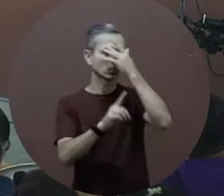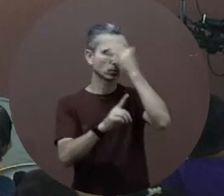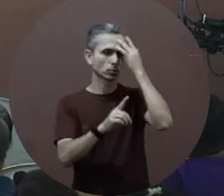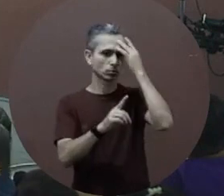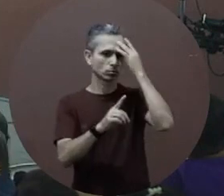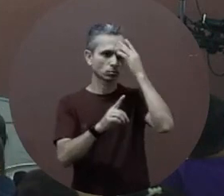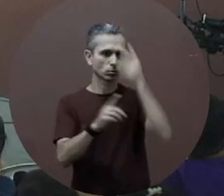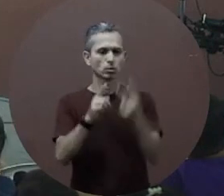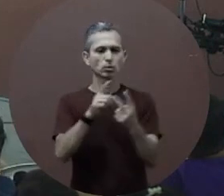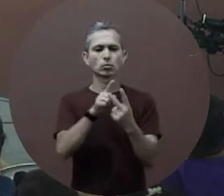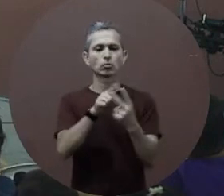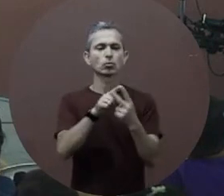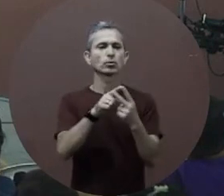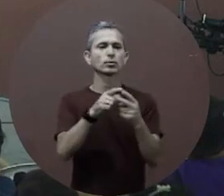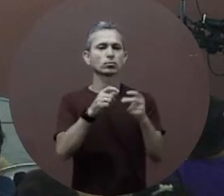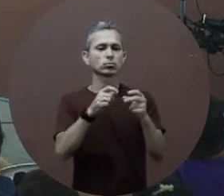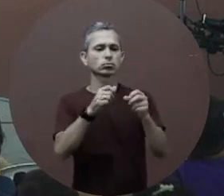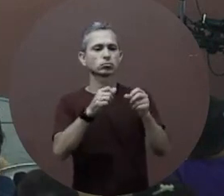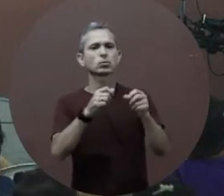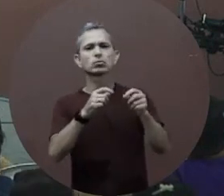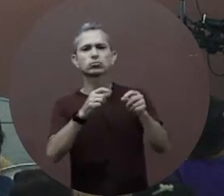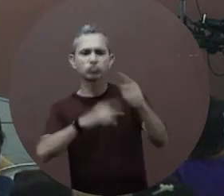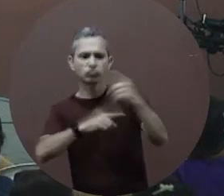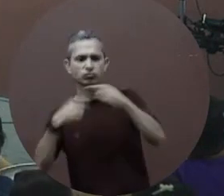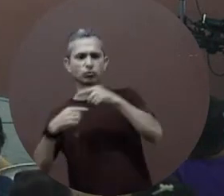que retrocede para a perdição.